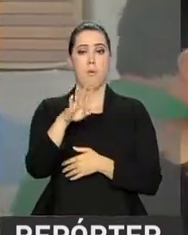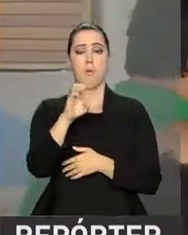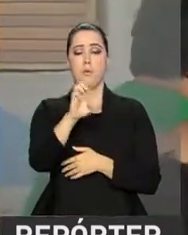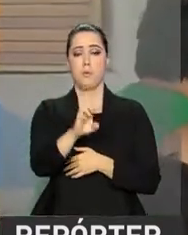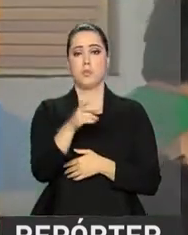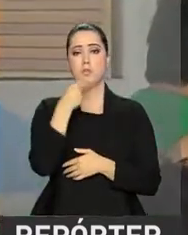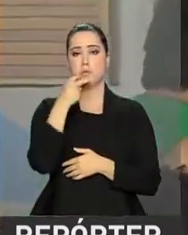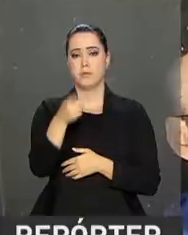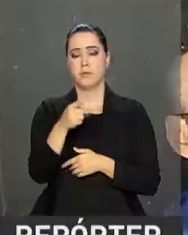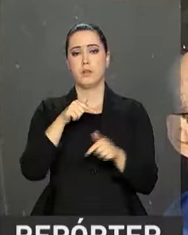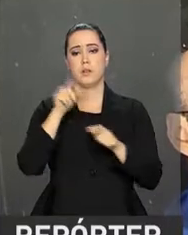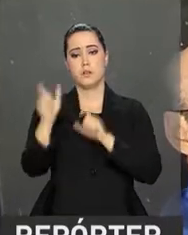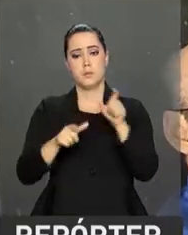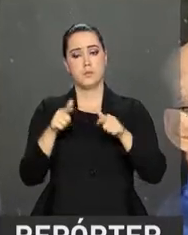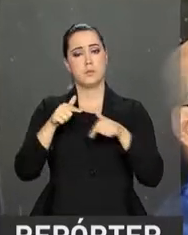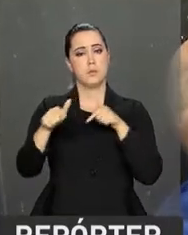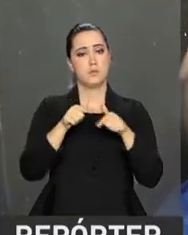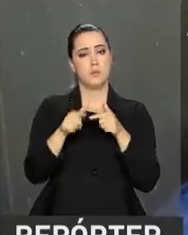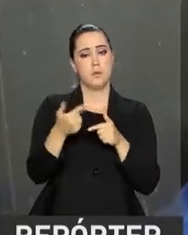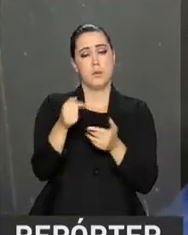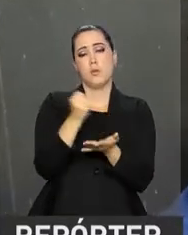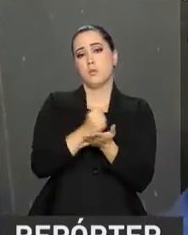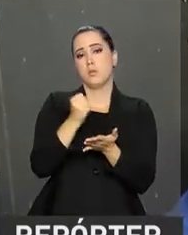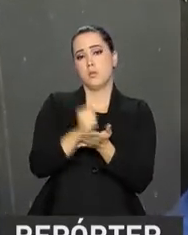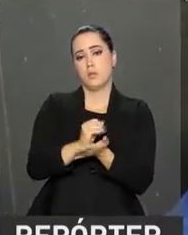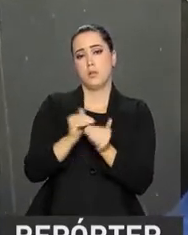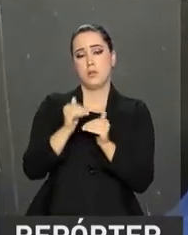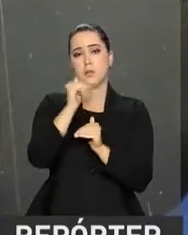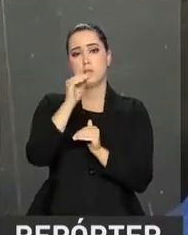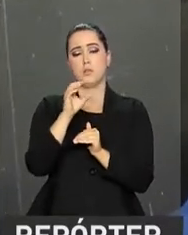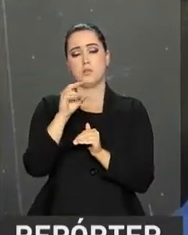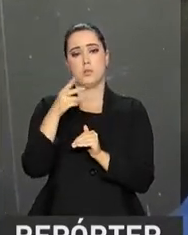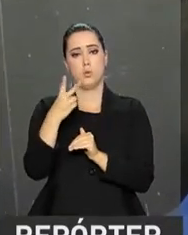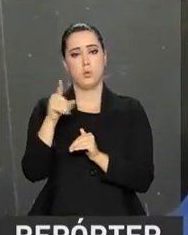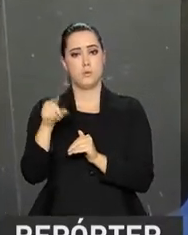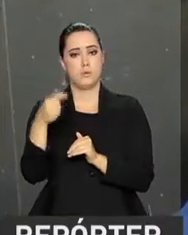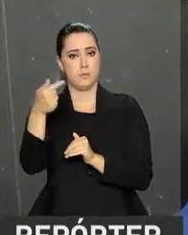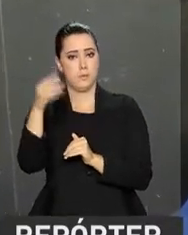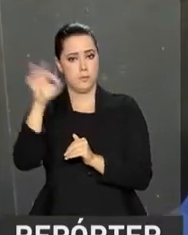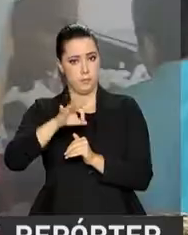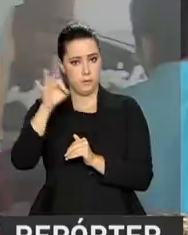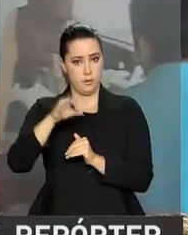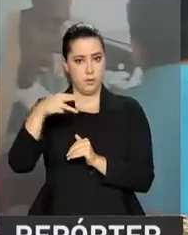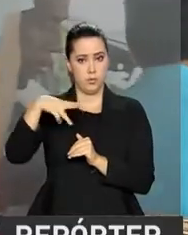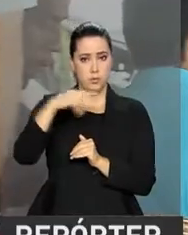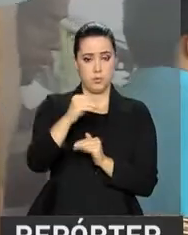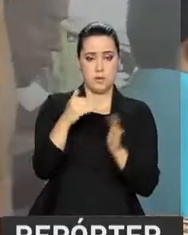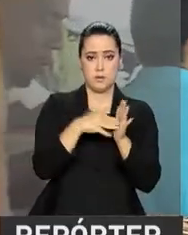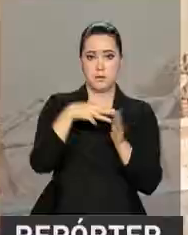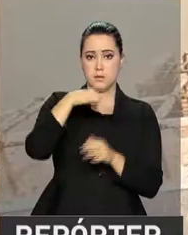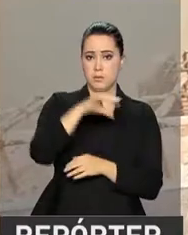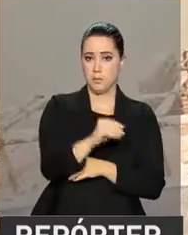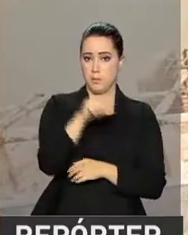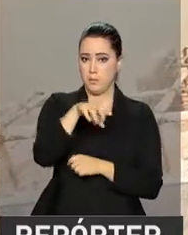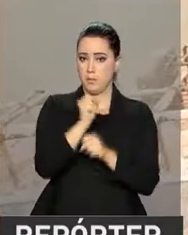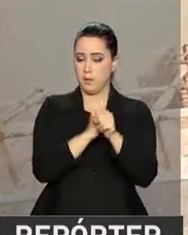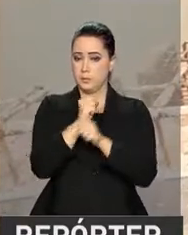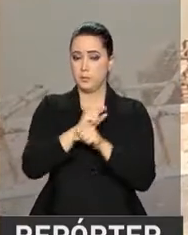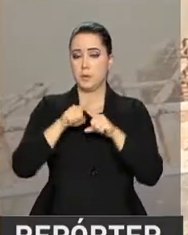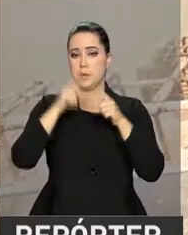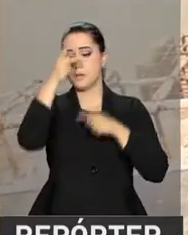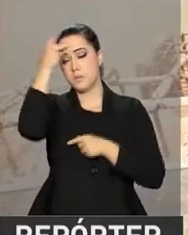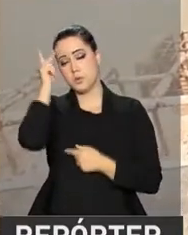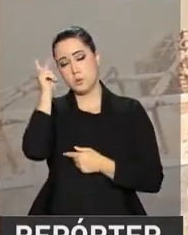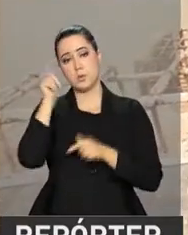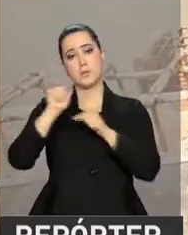empregados sem carteira assinada cresceu 2,7 por cento em relação ao período entre março a maio deste ano já o número de trabalhadores